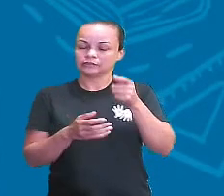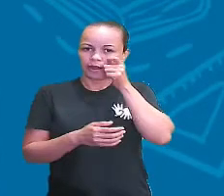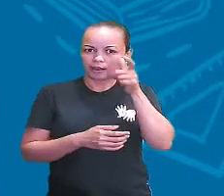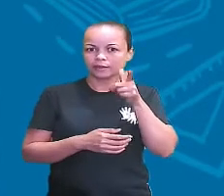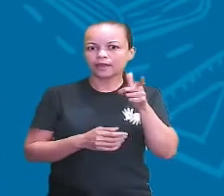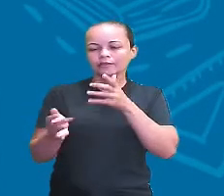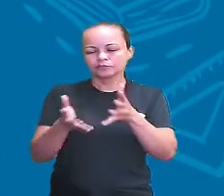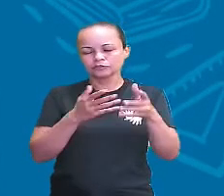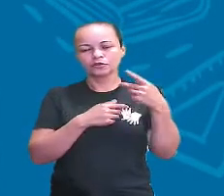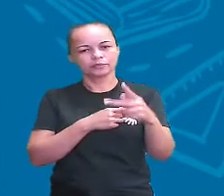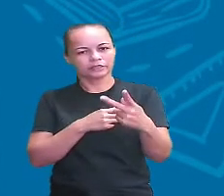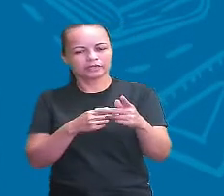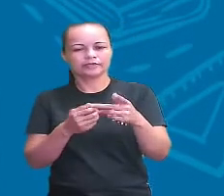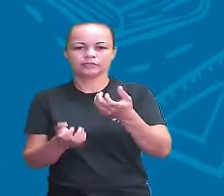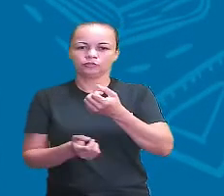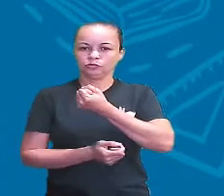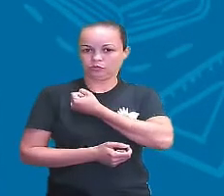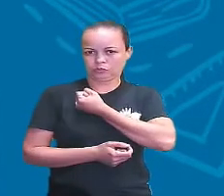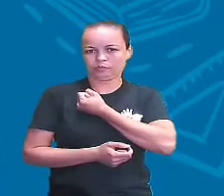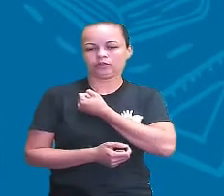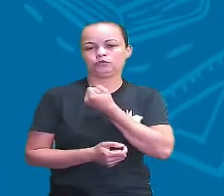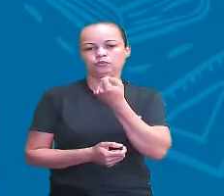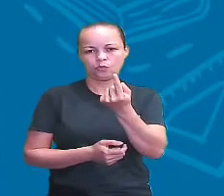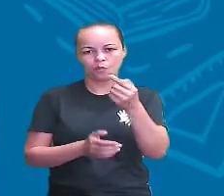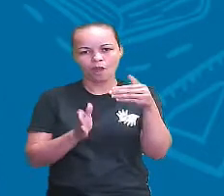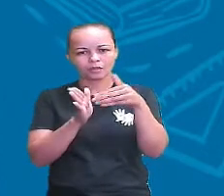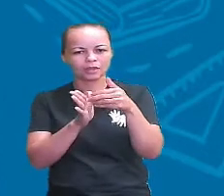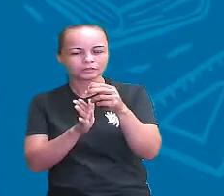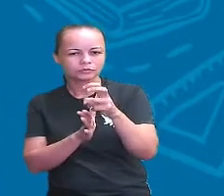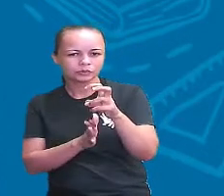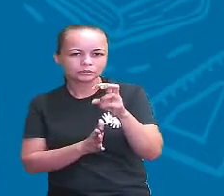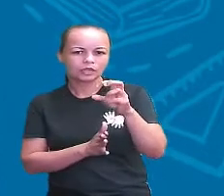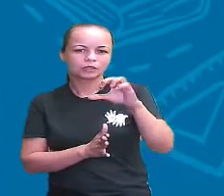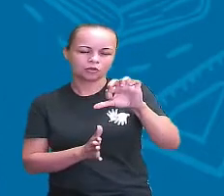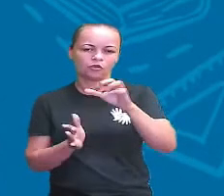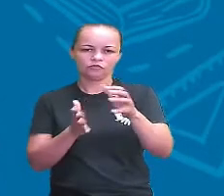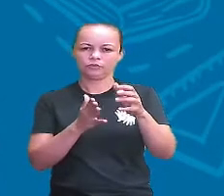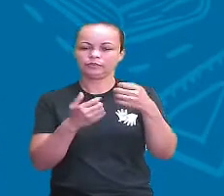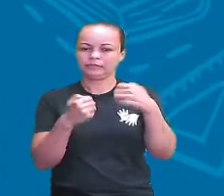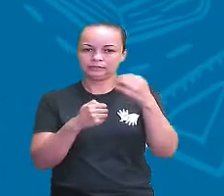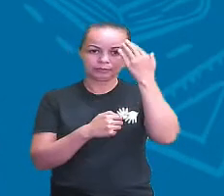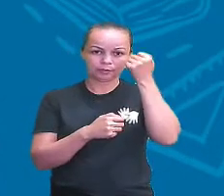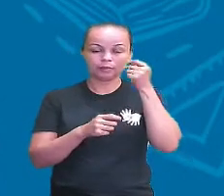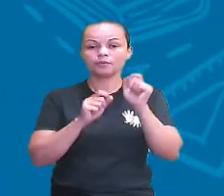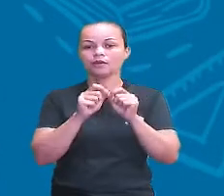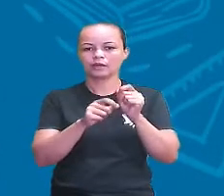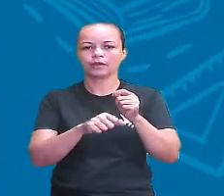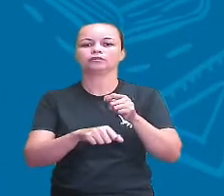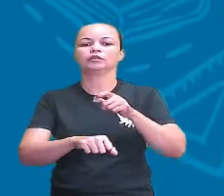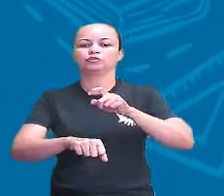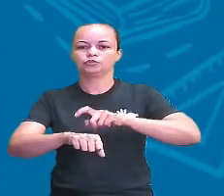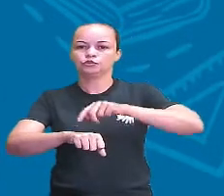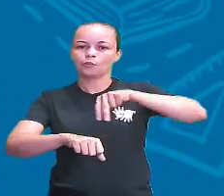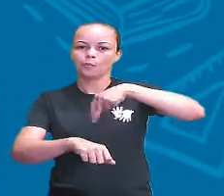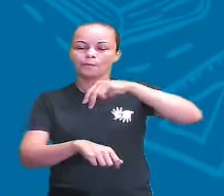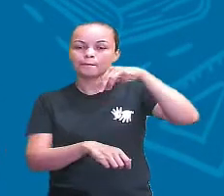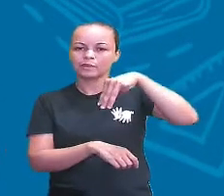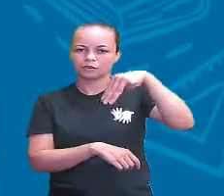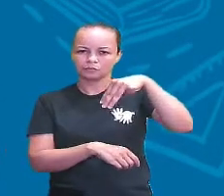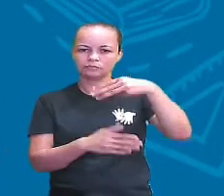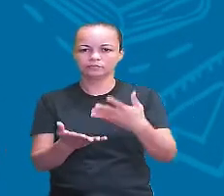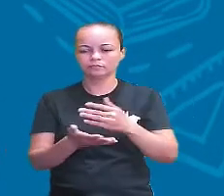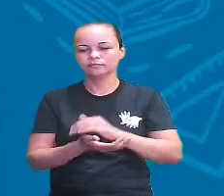pessoal. Números do 1 até o 59 você precisa saber por conta dos minutos, certo? Mas